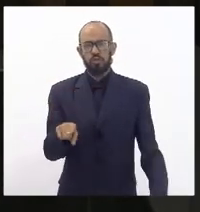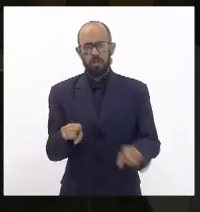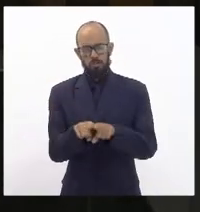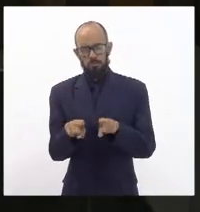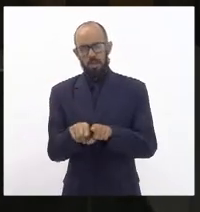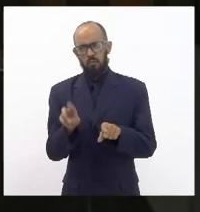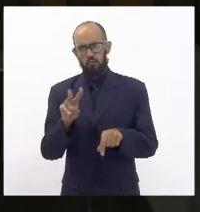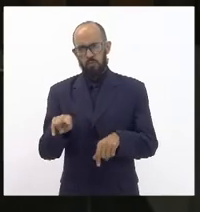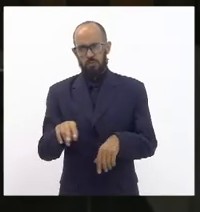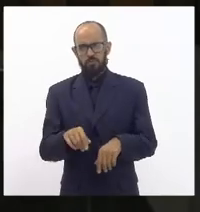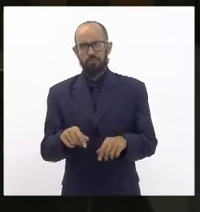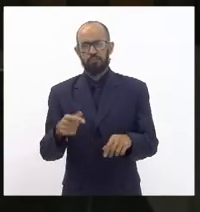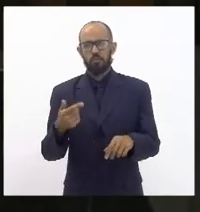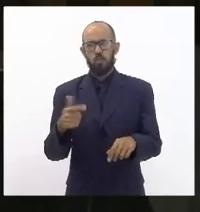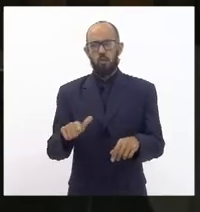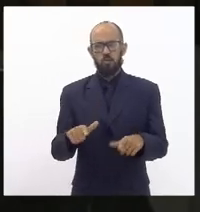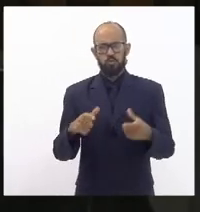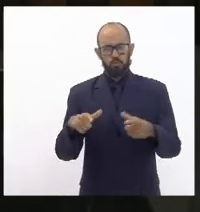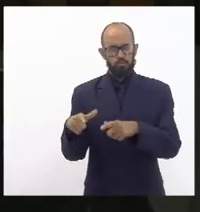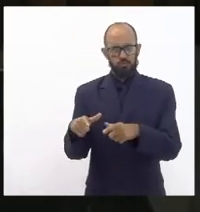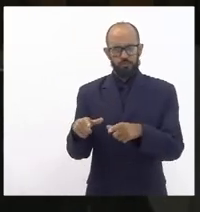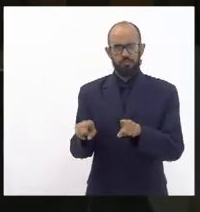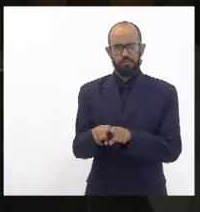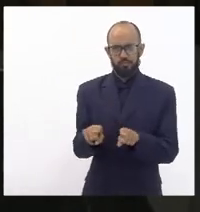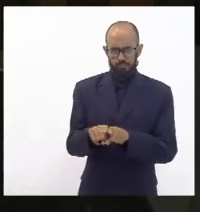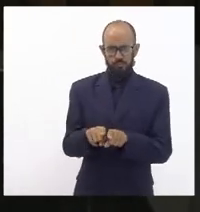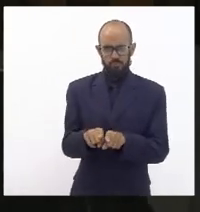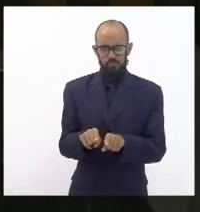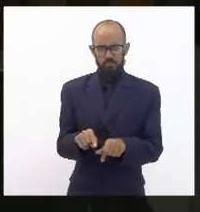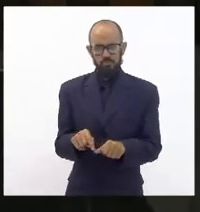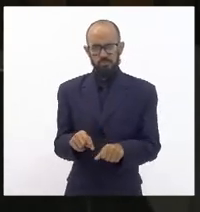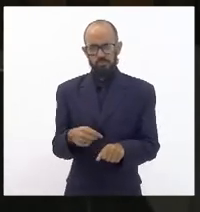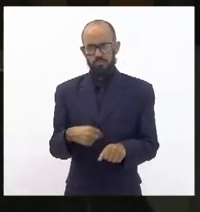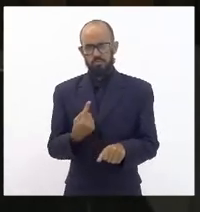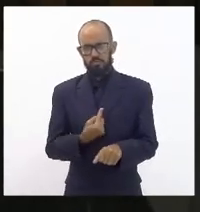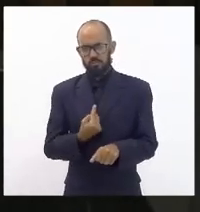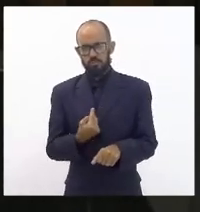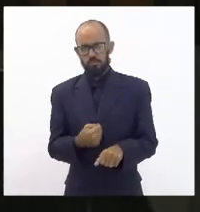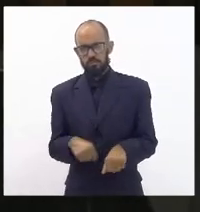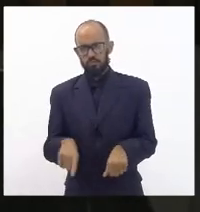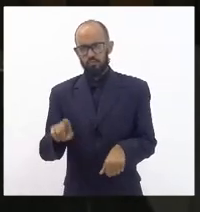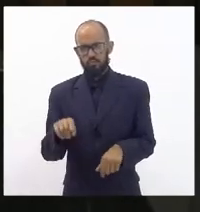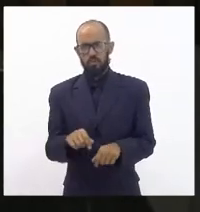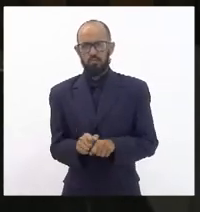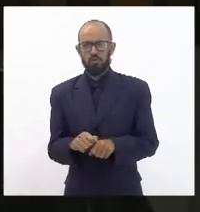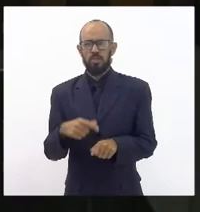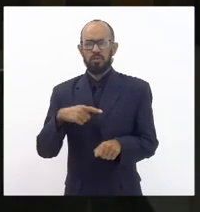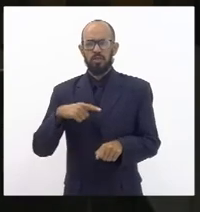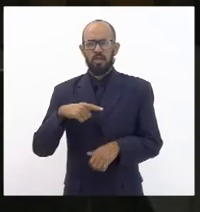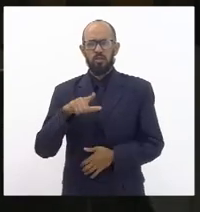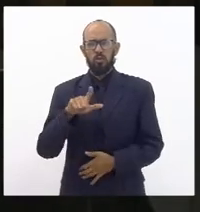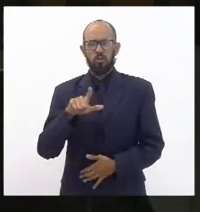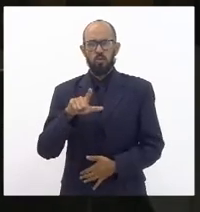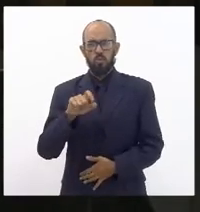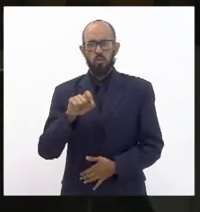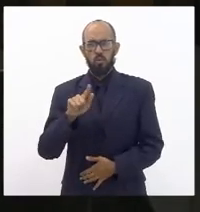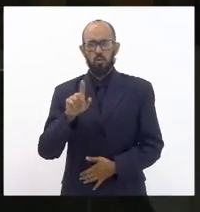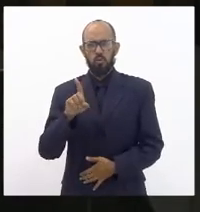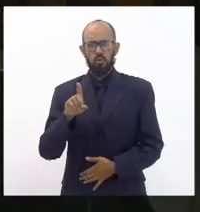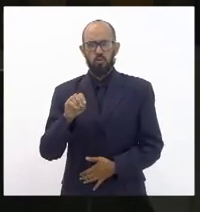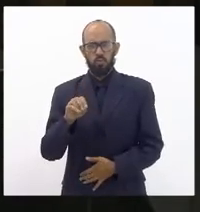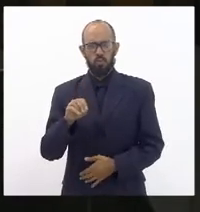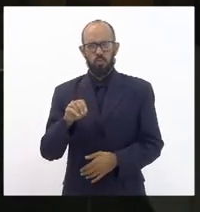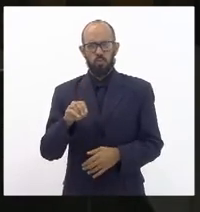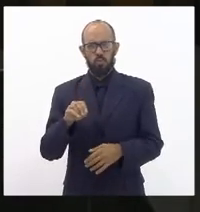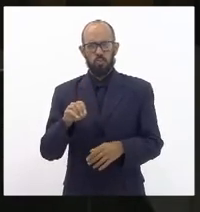passou por outros pontos como também a sobra deixou uma montanha de lodo retirada é ao